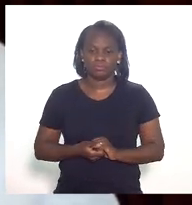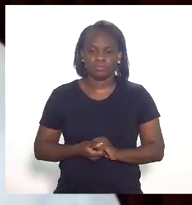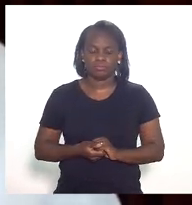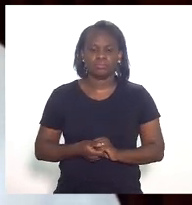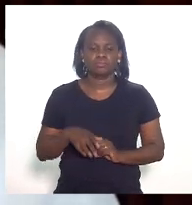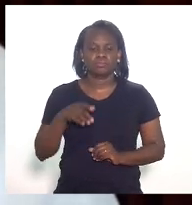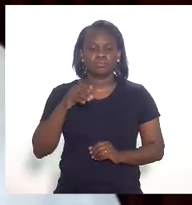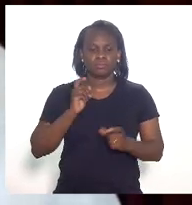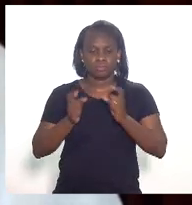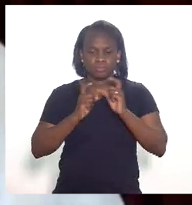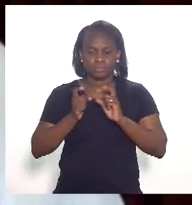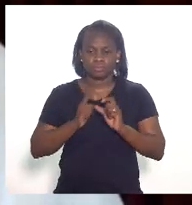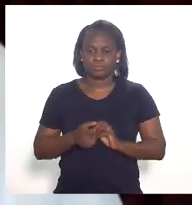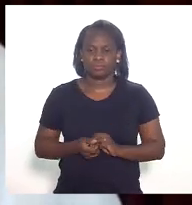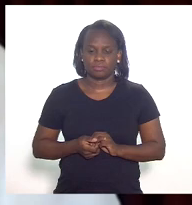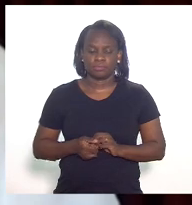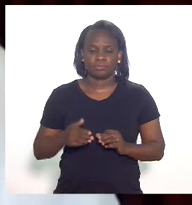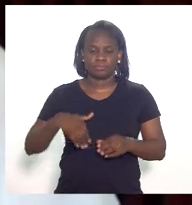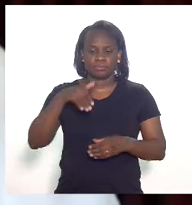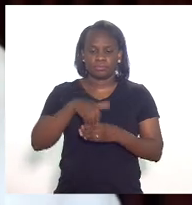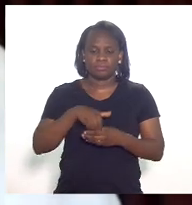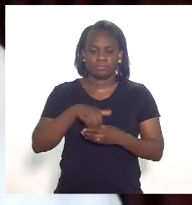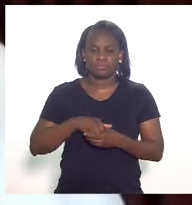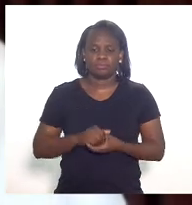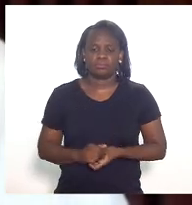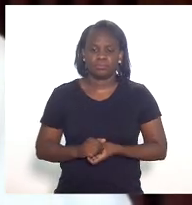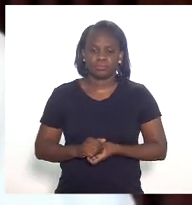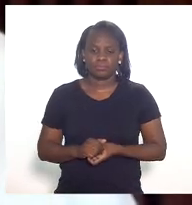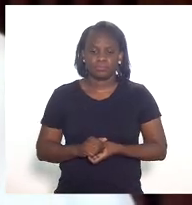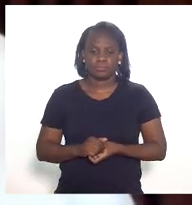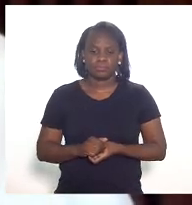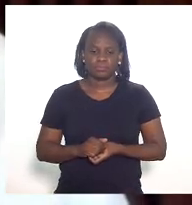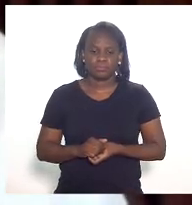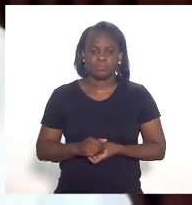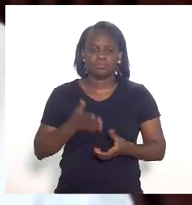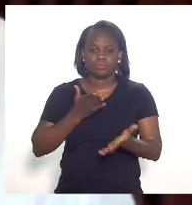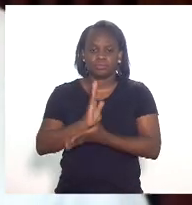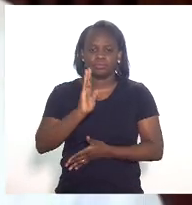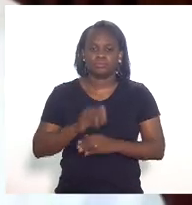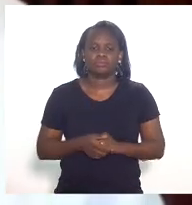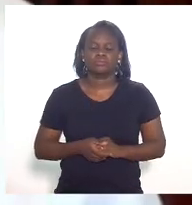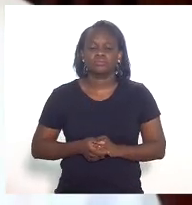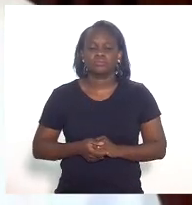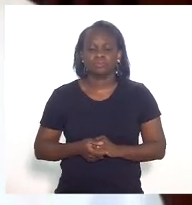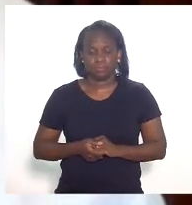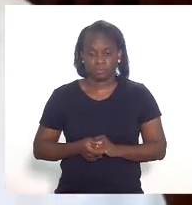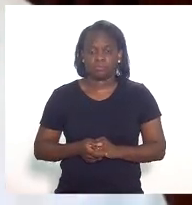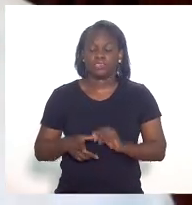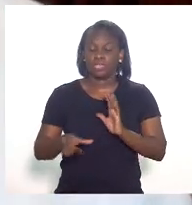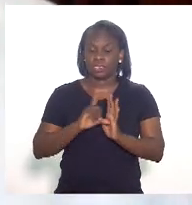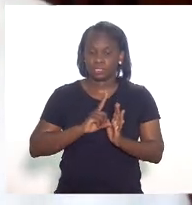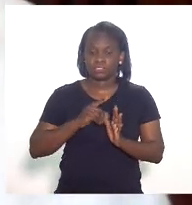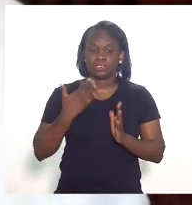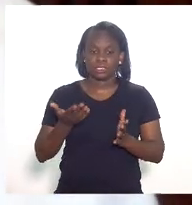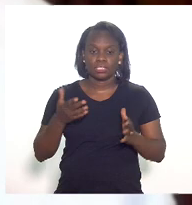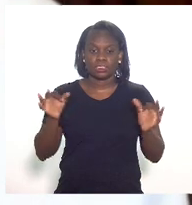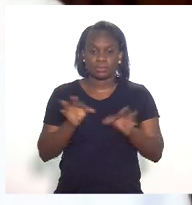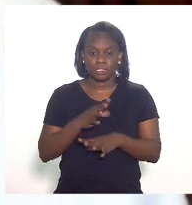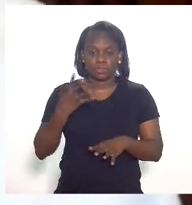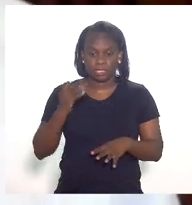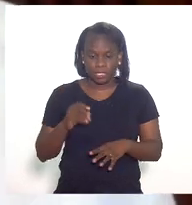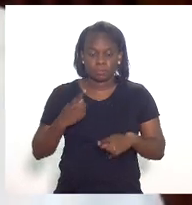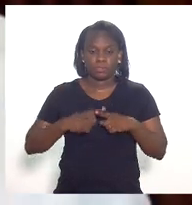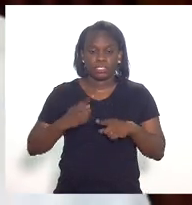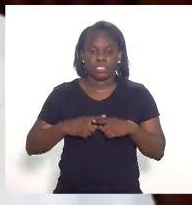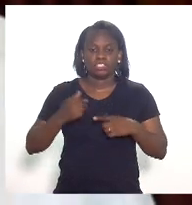Em discussão, em votação, aprovado. Antes, porém, eu ia terminar no 40, porque